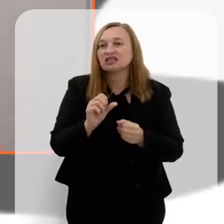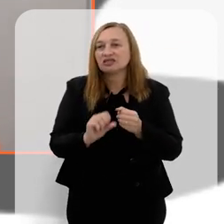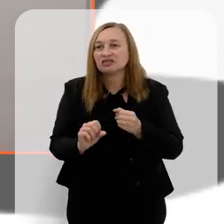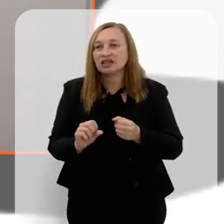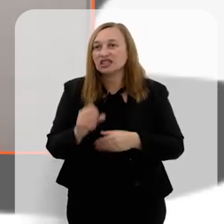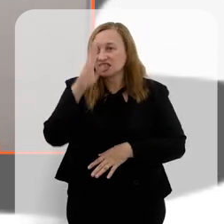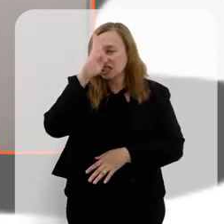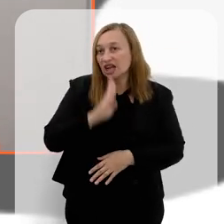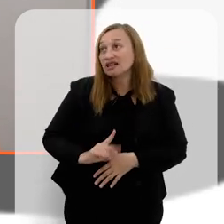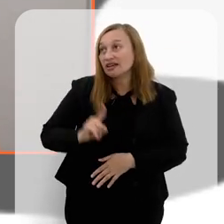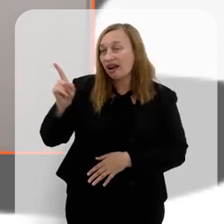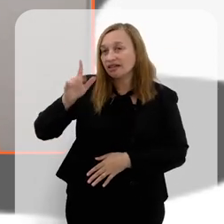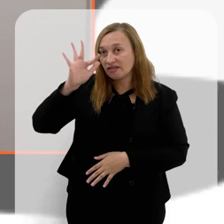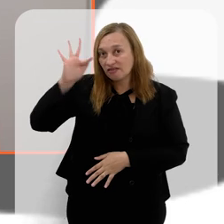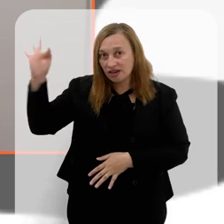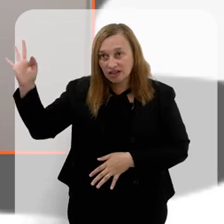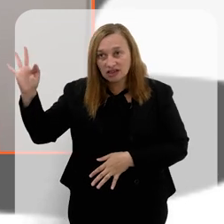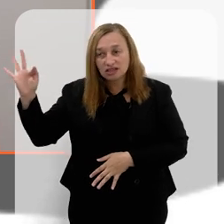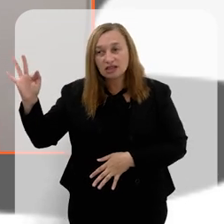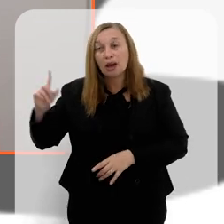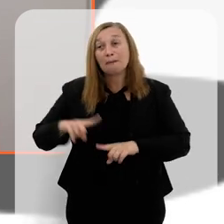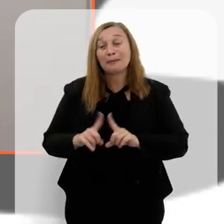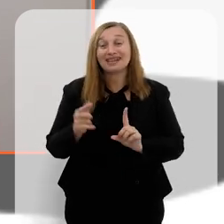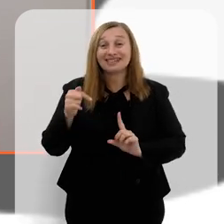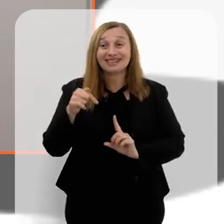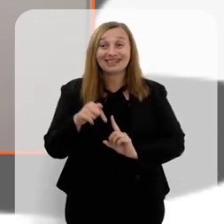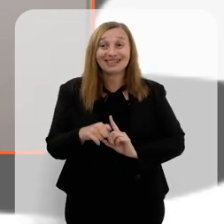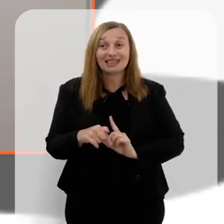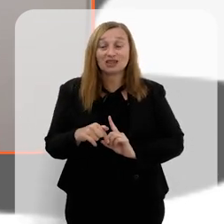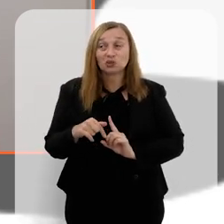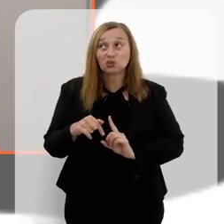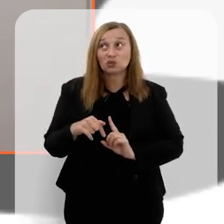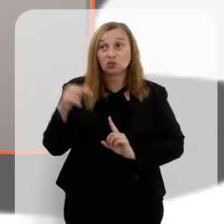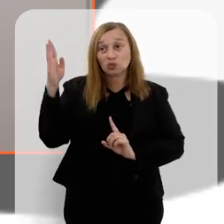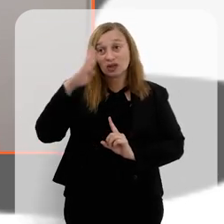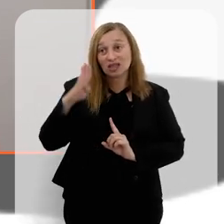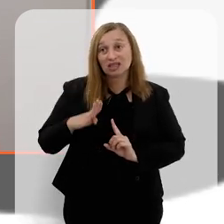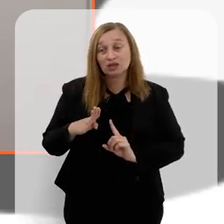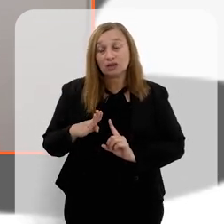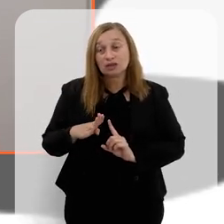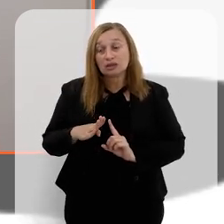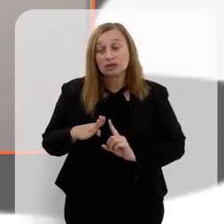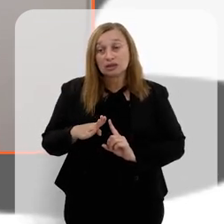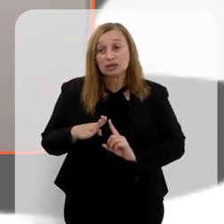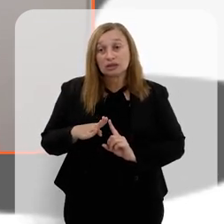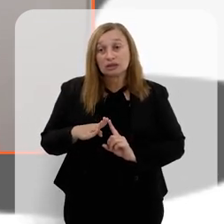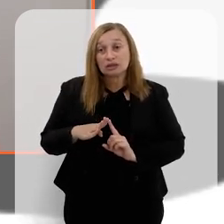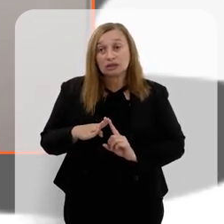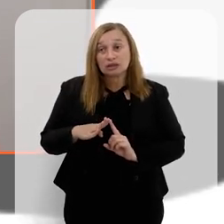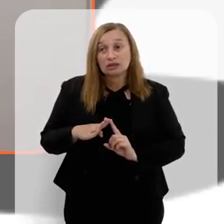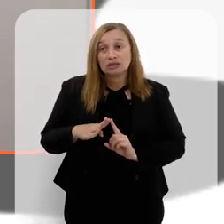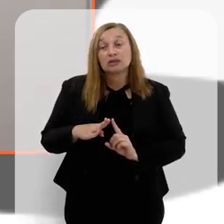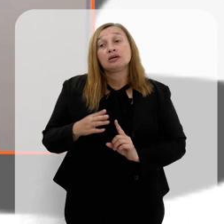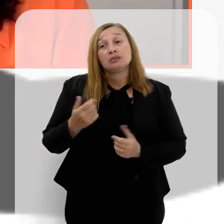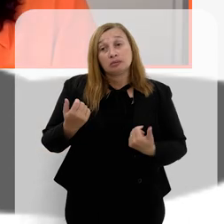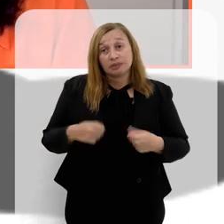Inicialmente a gente fez gratuitamente lá na França, tá? Mas a gente precisa de